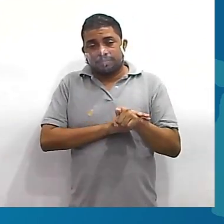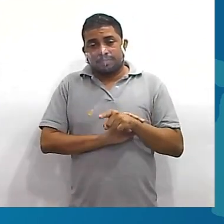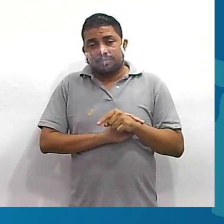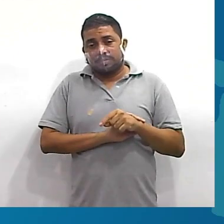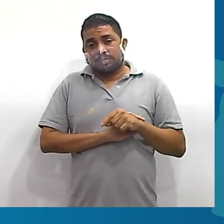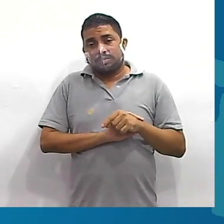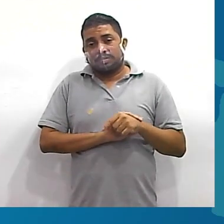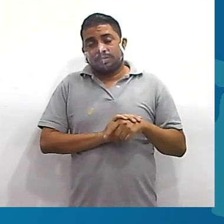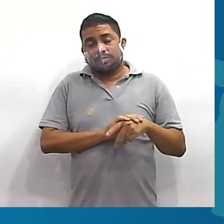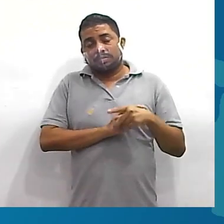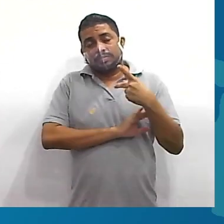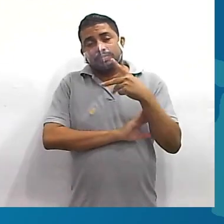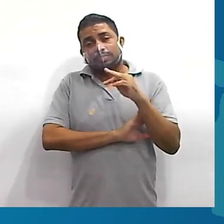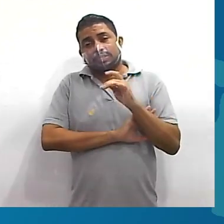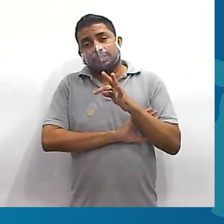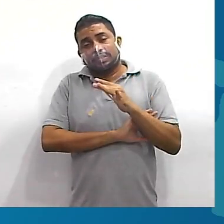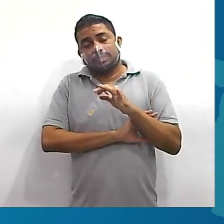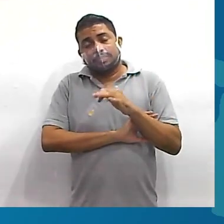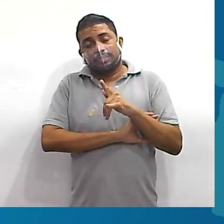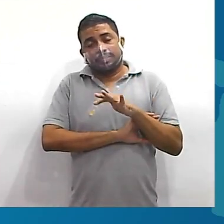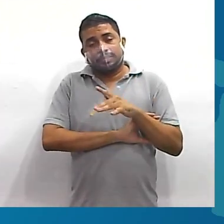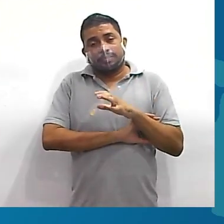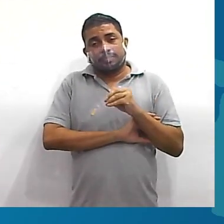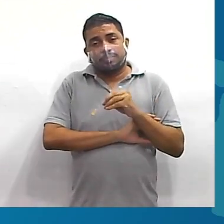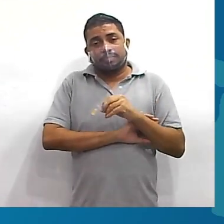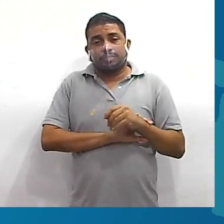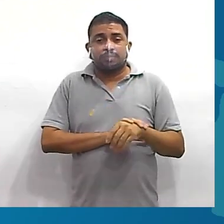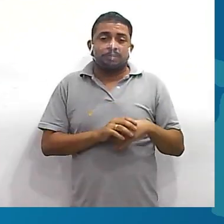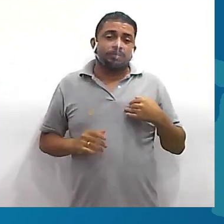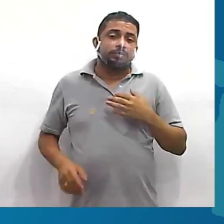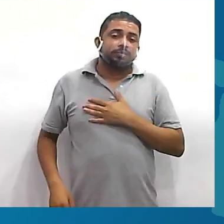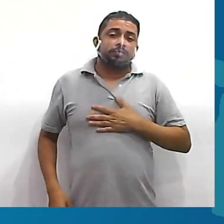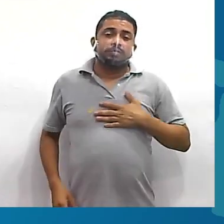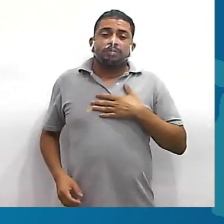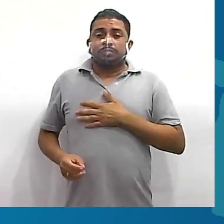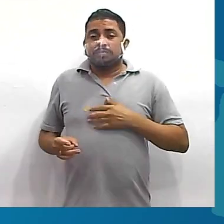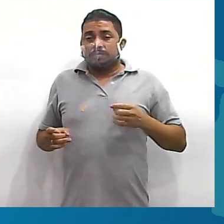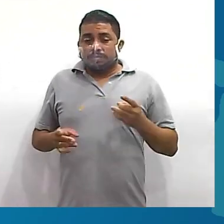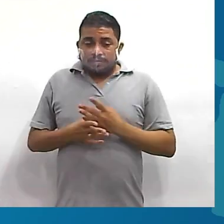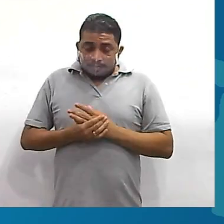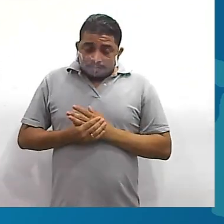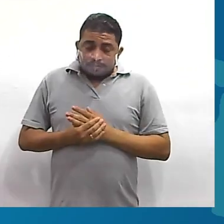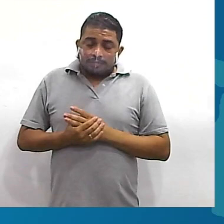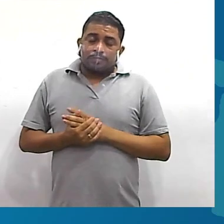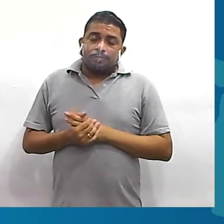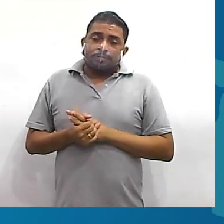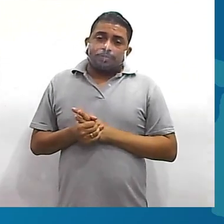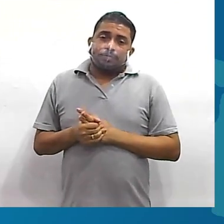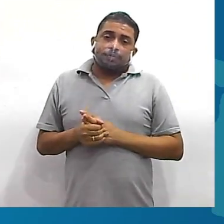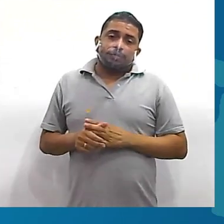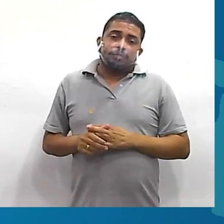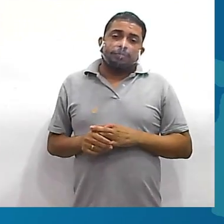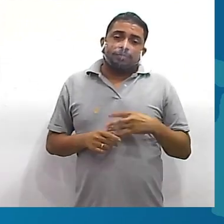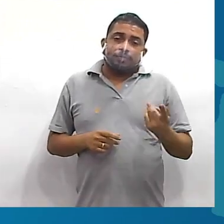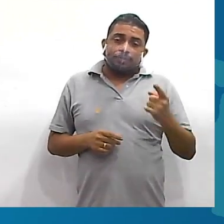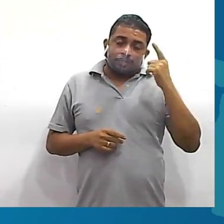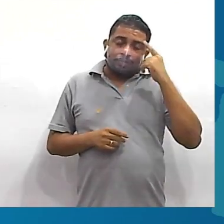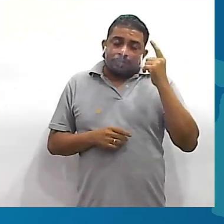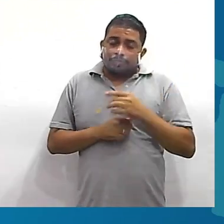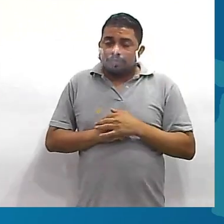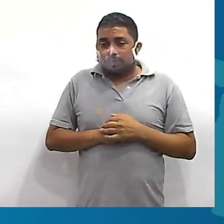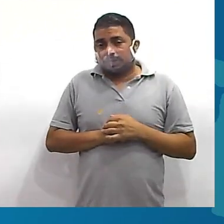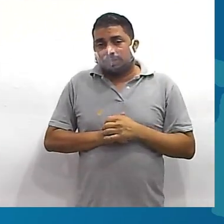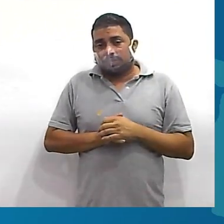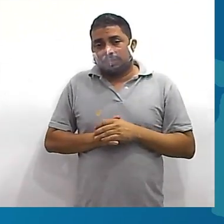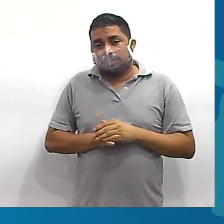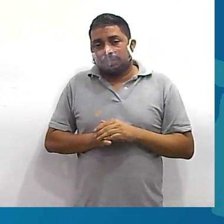do protagonismo da nossa carreira e eu gostaria de encerrar, nós gostaríamos de encerrar com esse pensamento. E eu